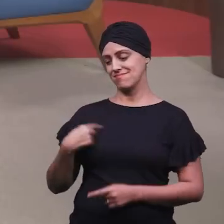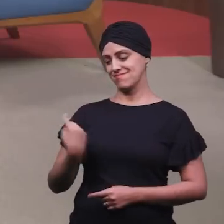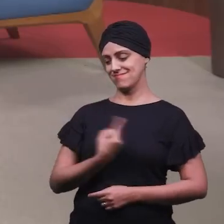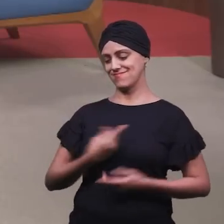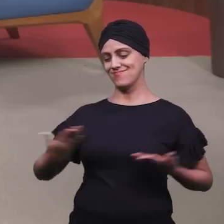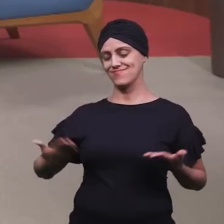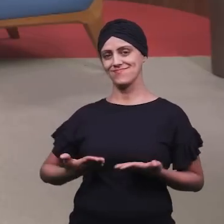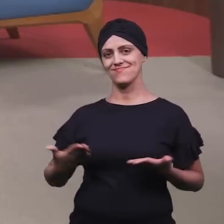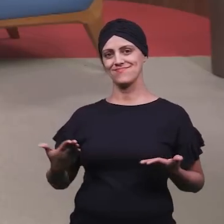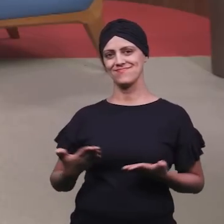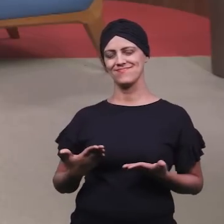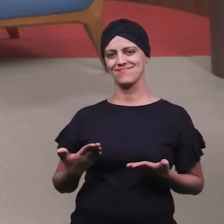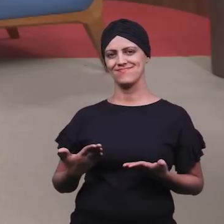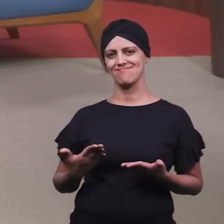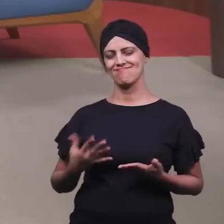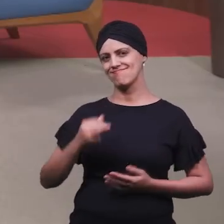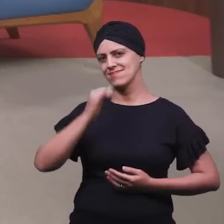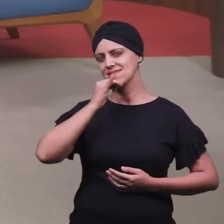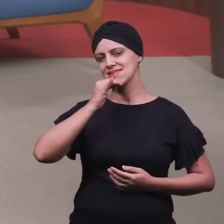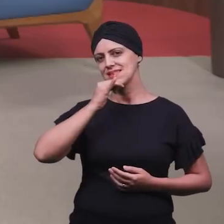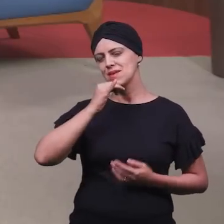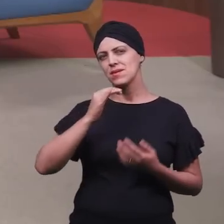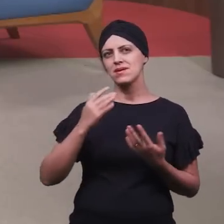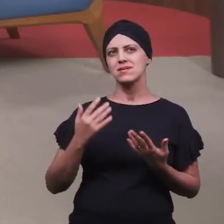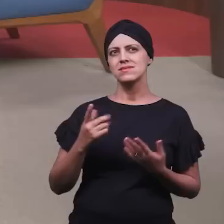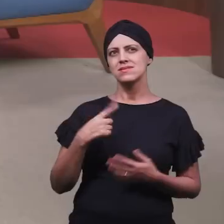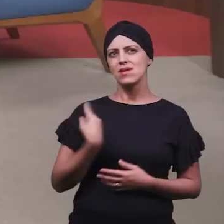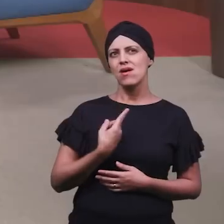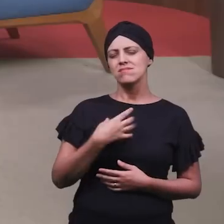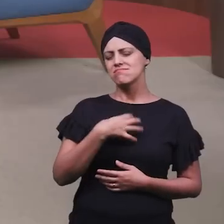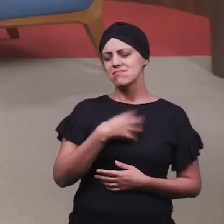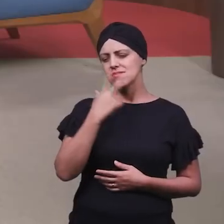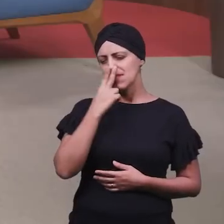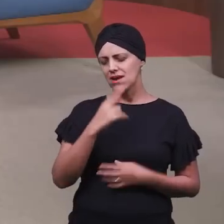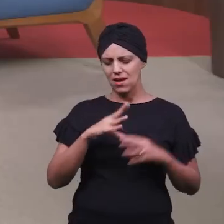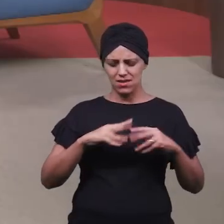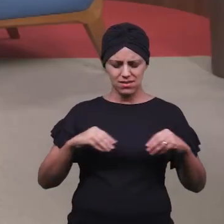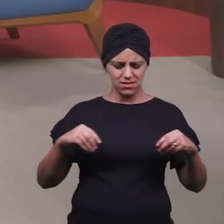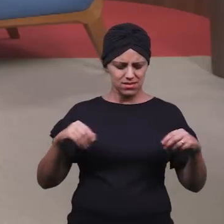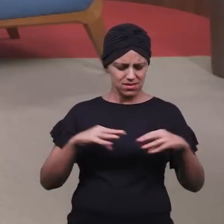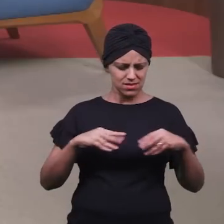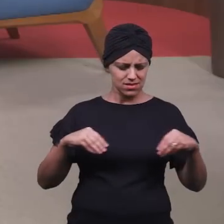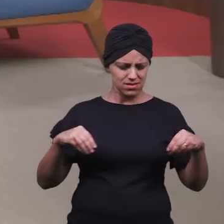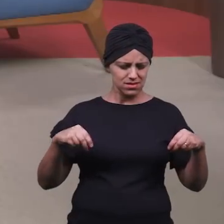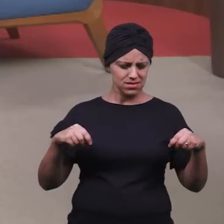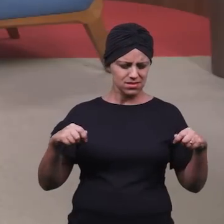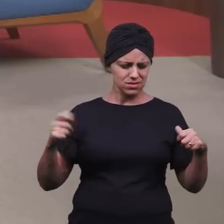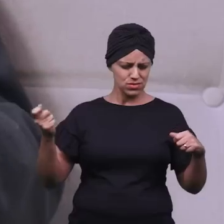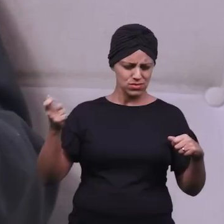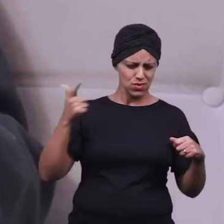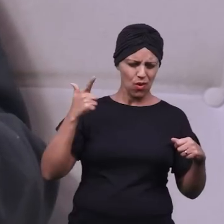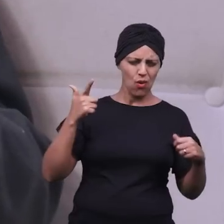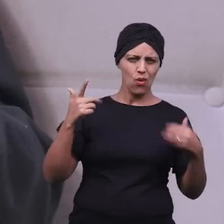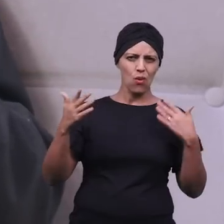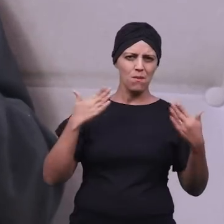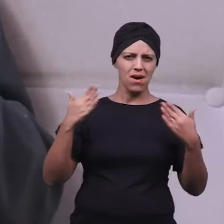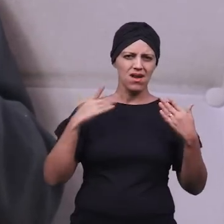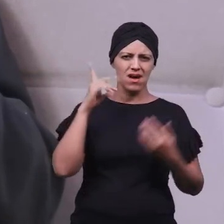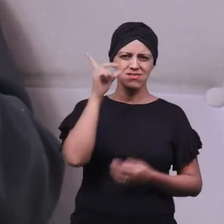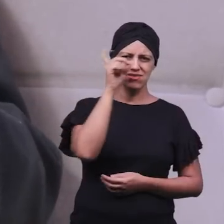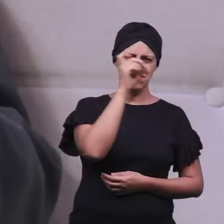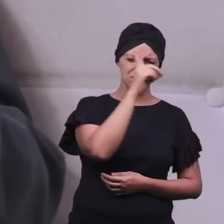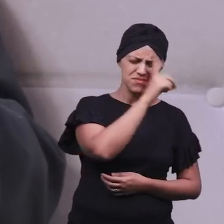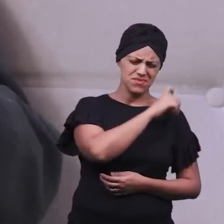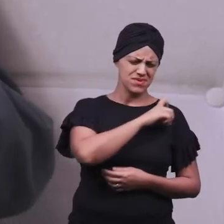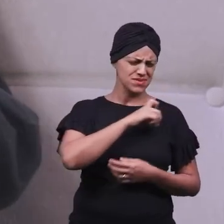conosco, né? Aonde, na situação que nós estamos, às vezes estamos num deserto, numa situação